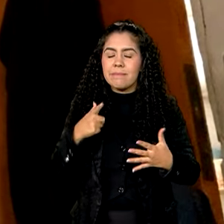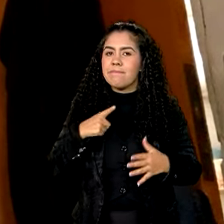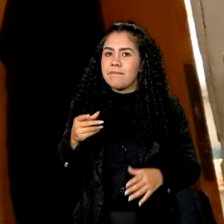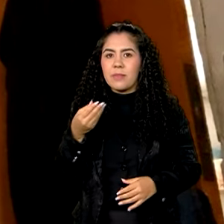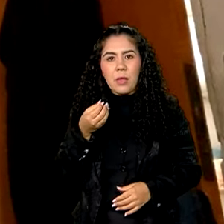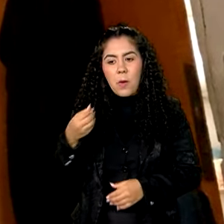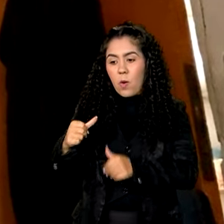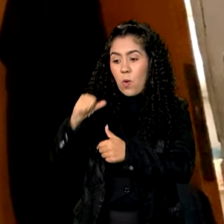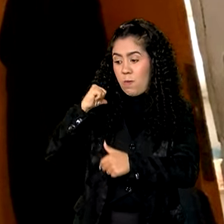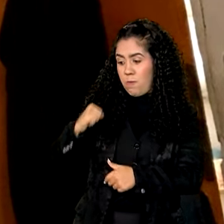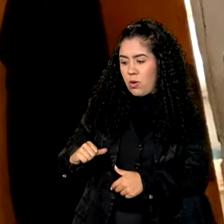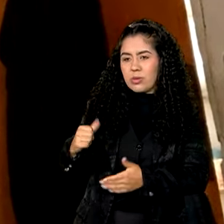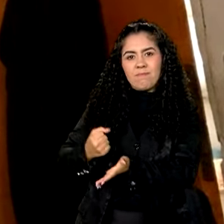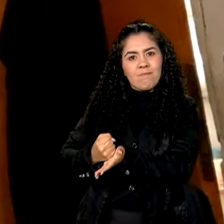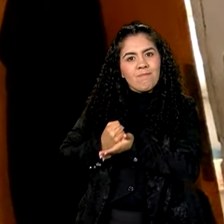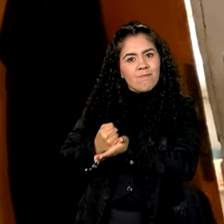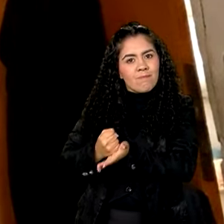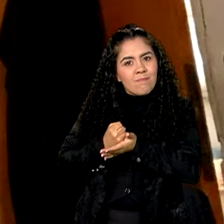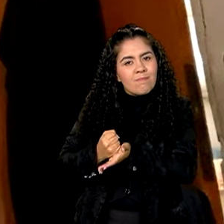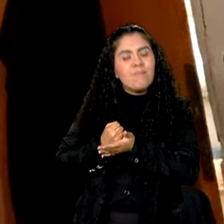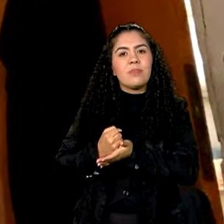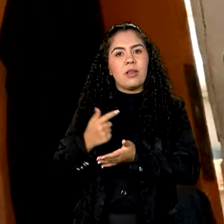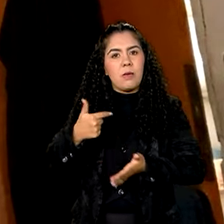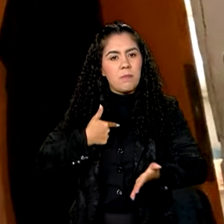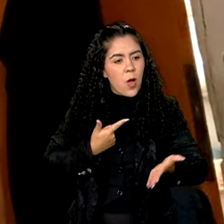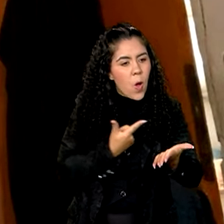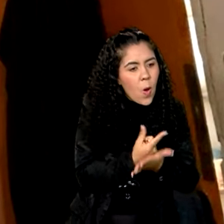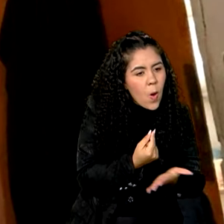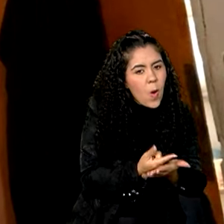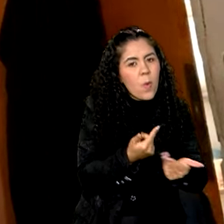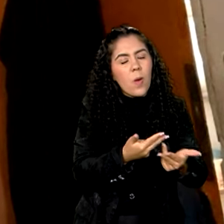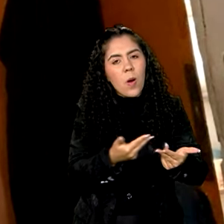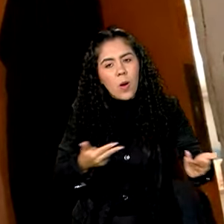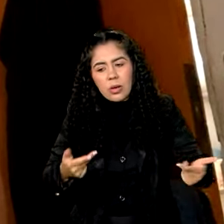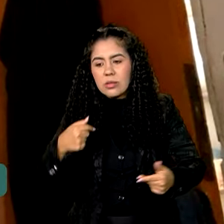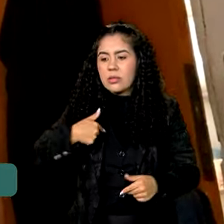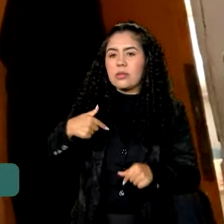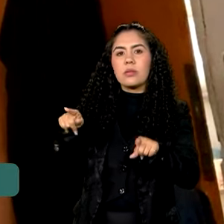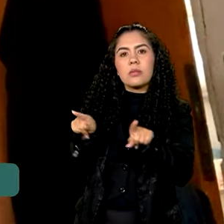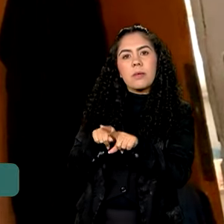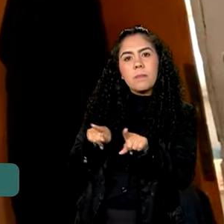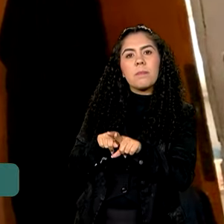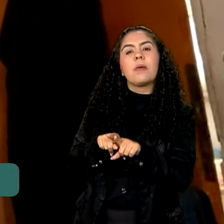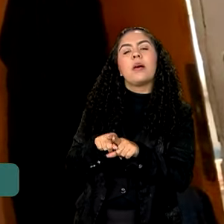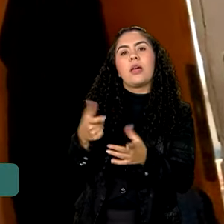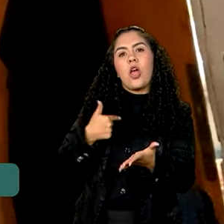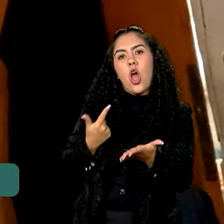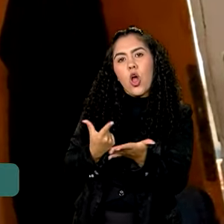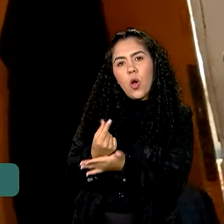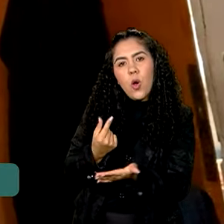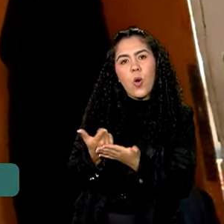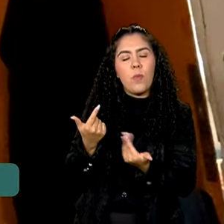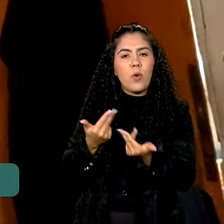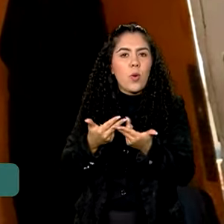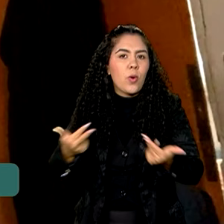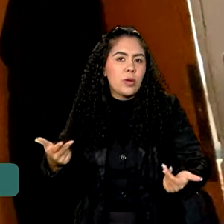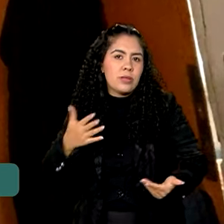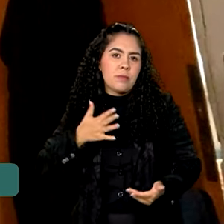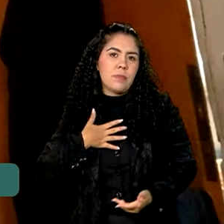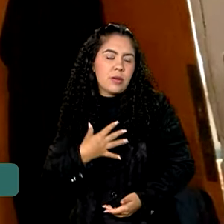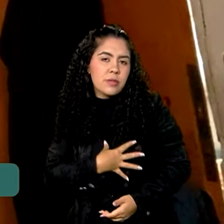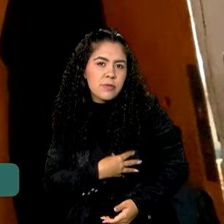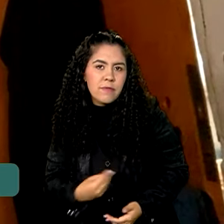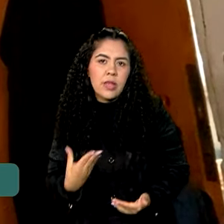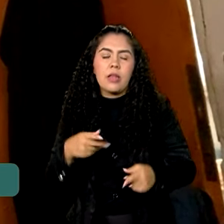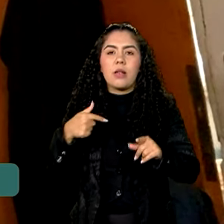para nos sustentar. De lá eu tiro para me comprar coisas para as crianças, eu ajudo meu